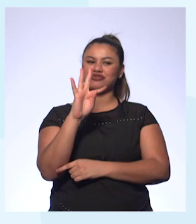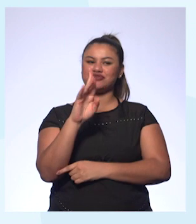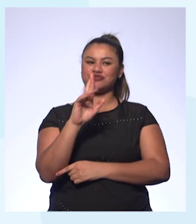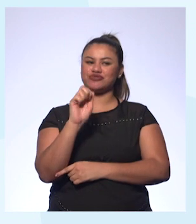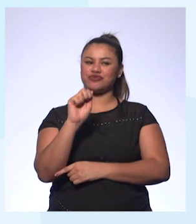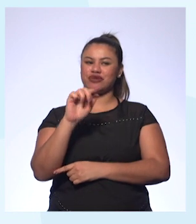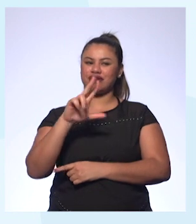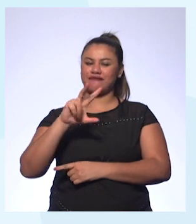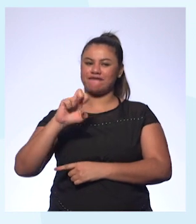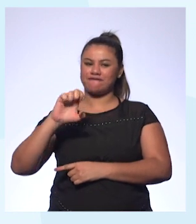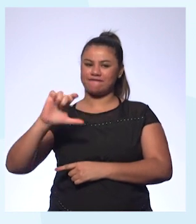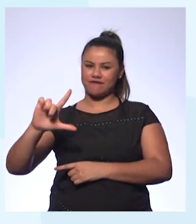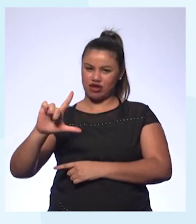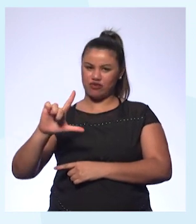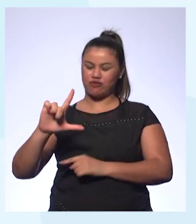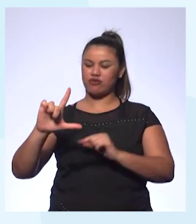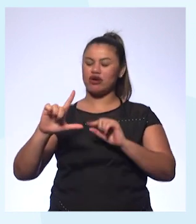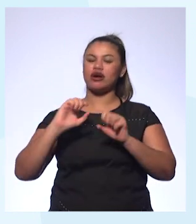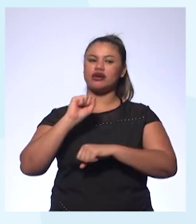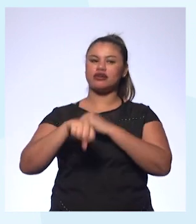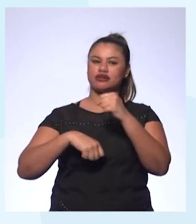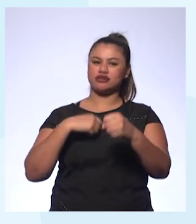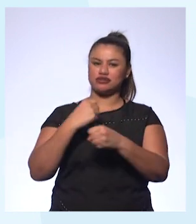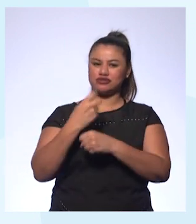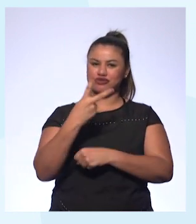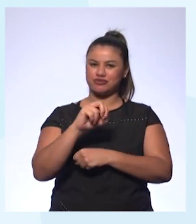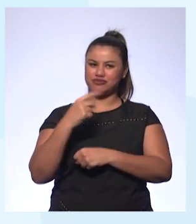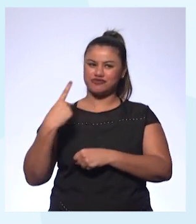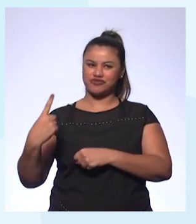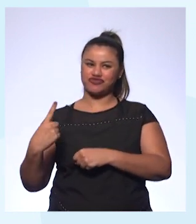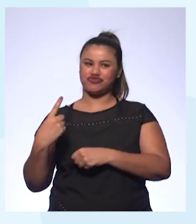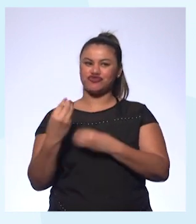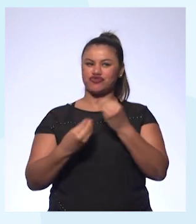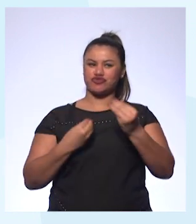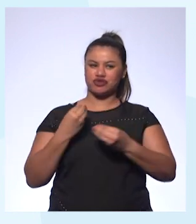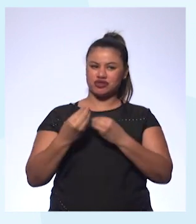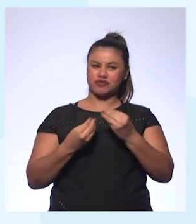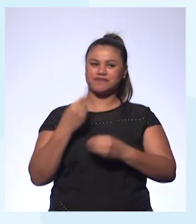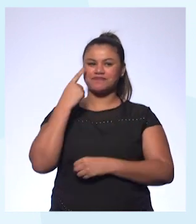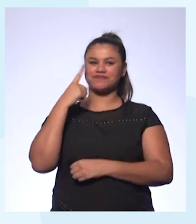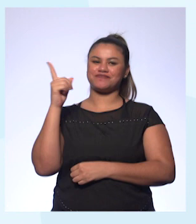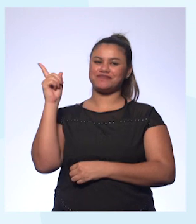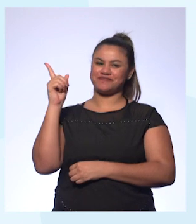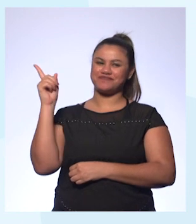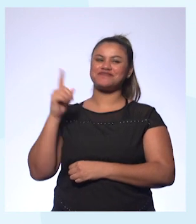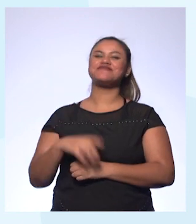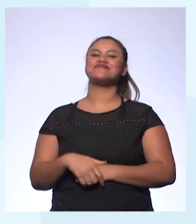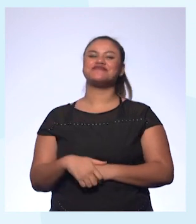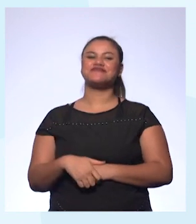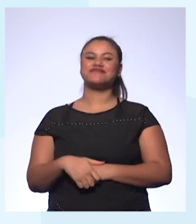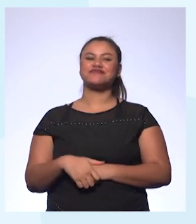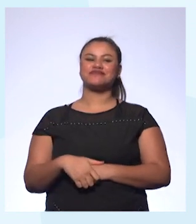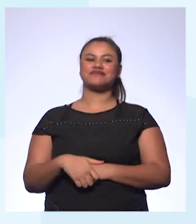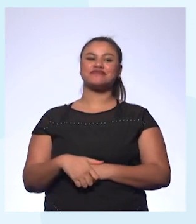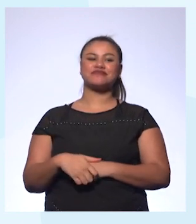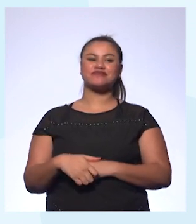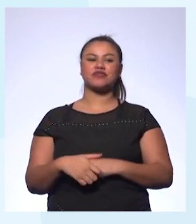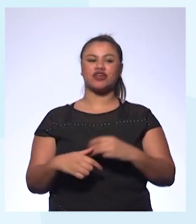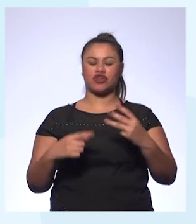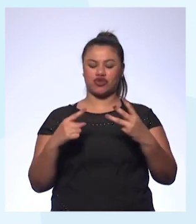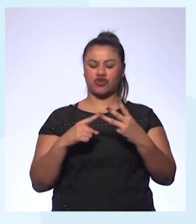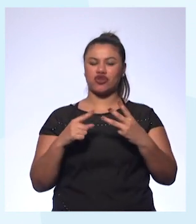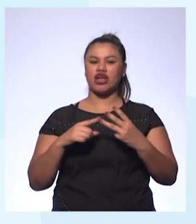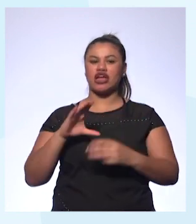Travel como é que eu falo eu vou viajar no ano que vem I will travel on next year ter filhos é